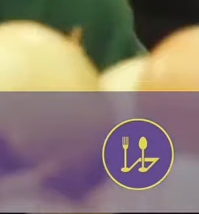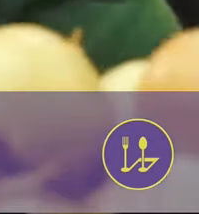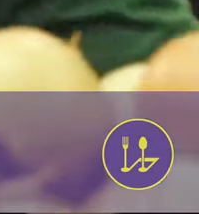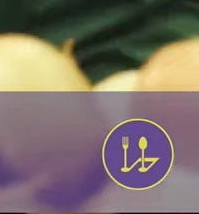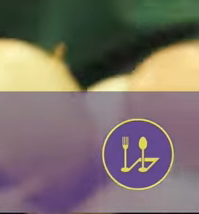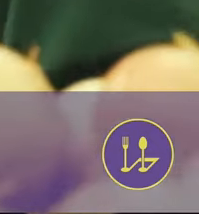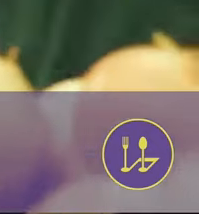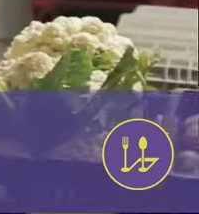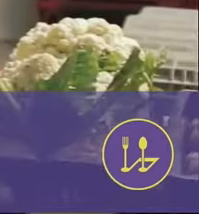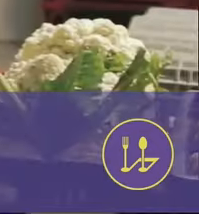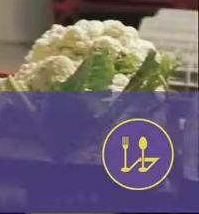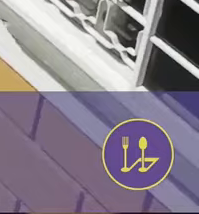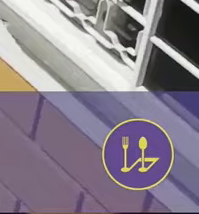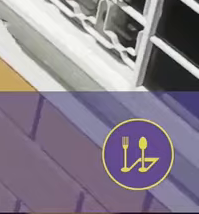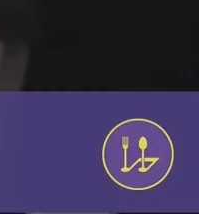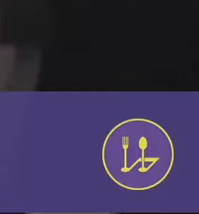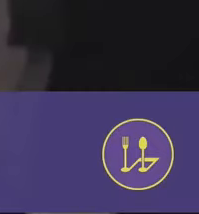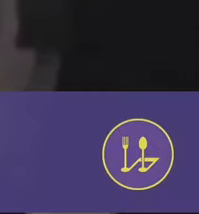sempre.